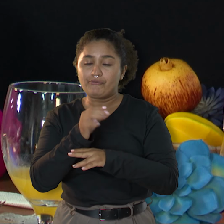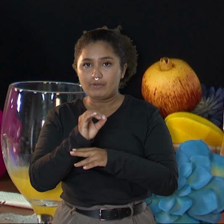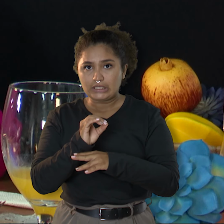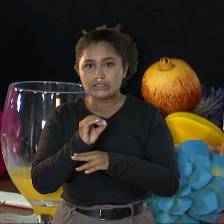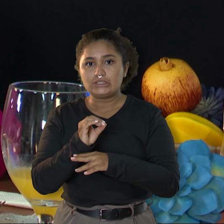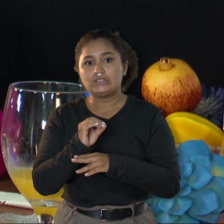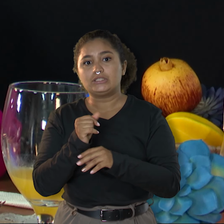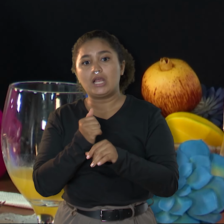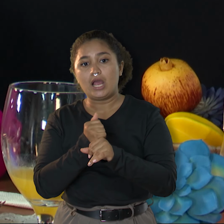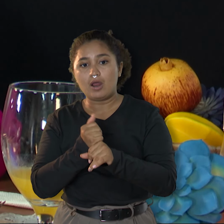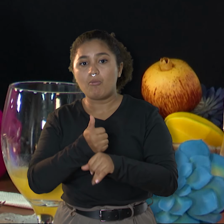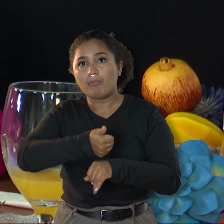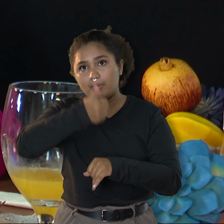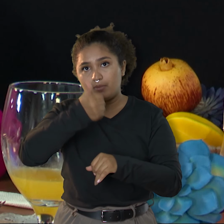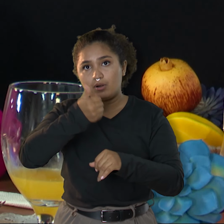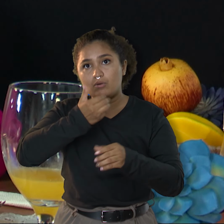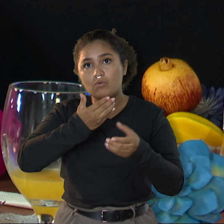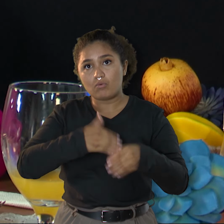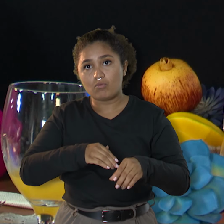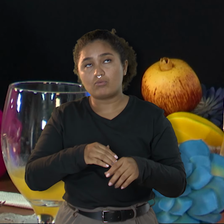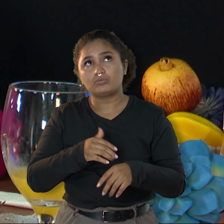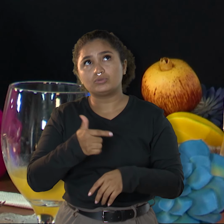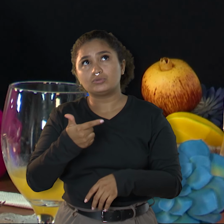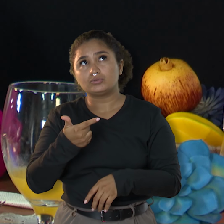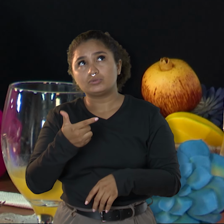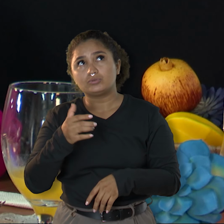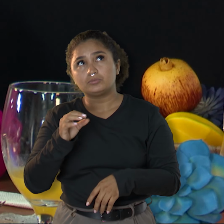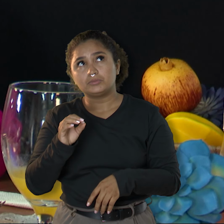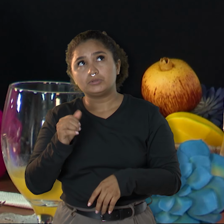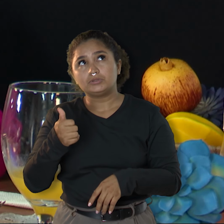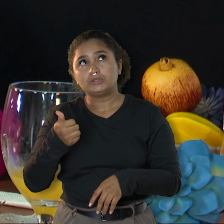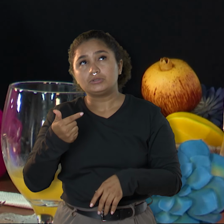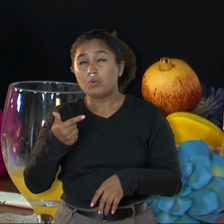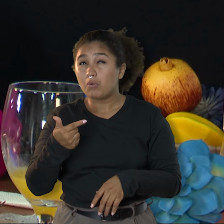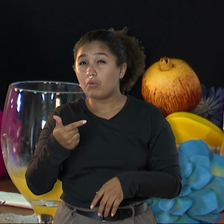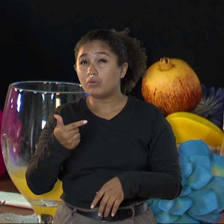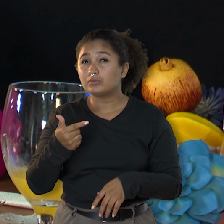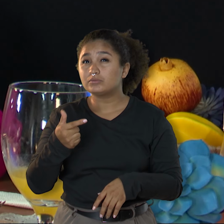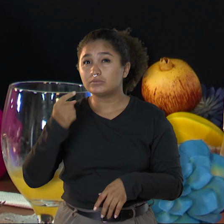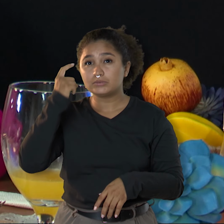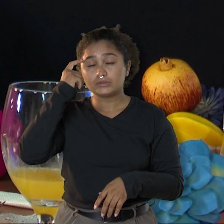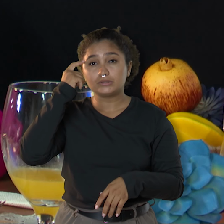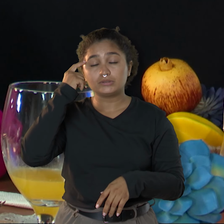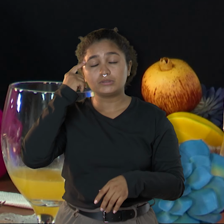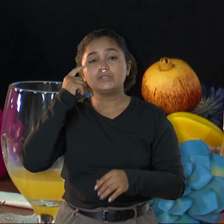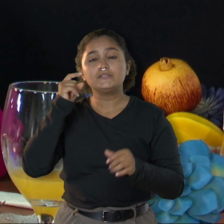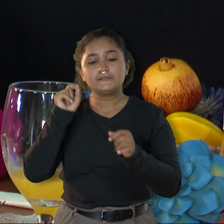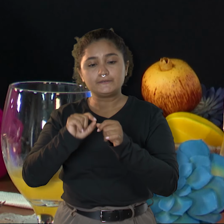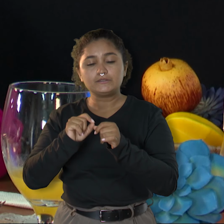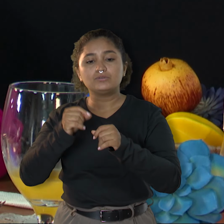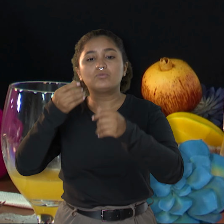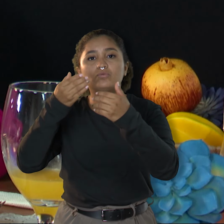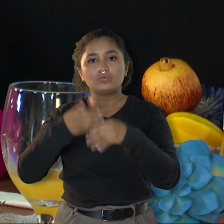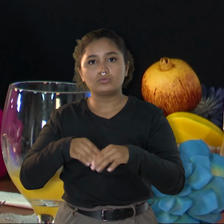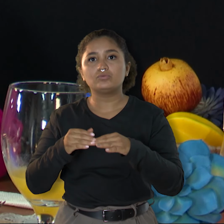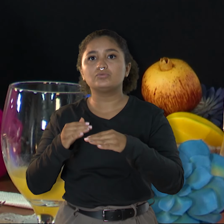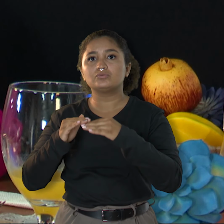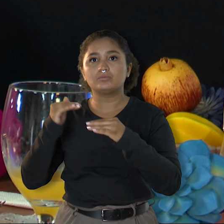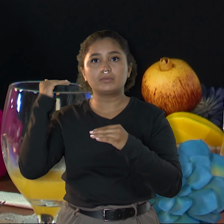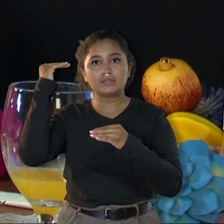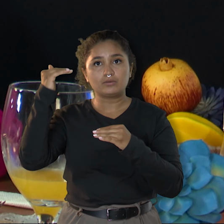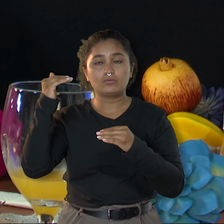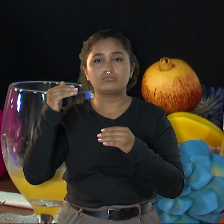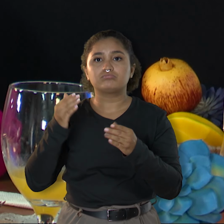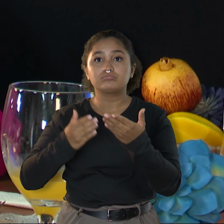desse primeiro concurso e em 2012, eu acho que foi, eu fiz concurso para nível superior. E aí também passei